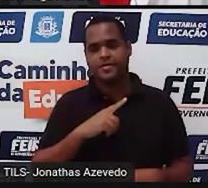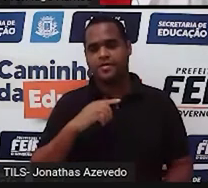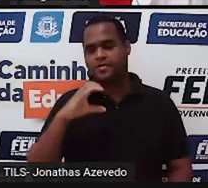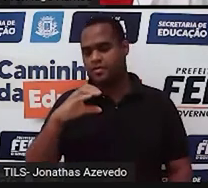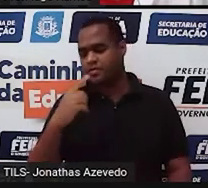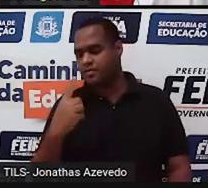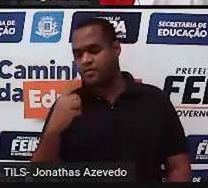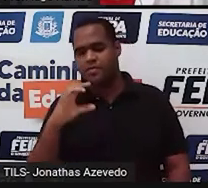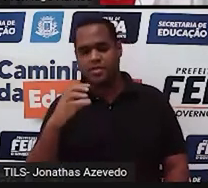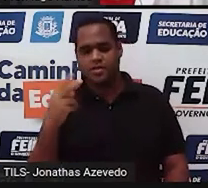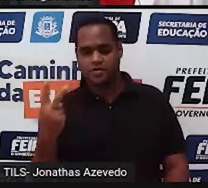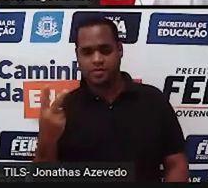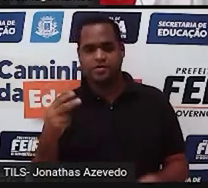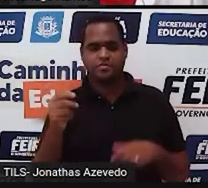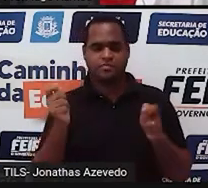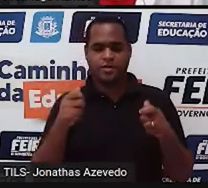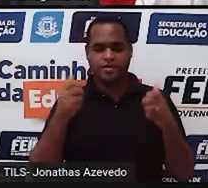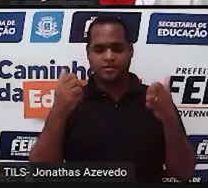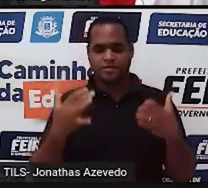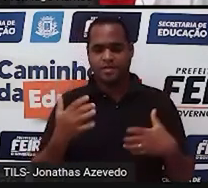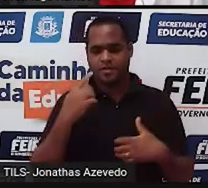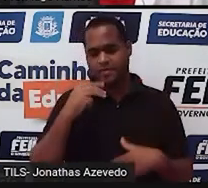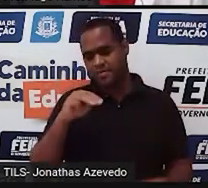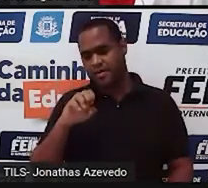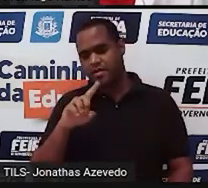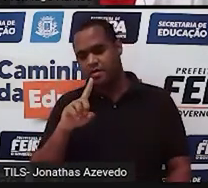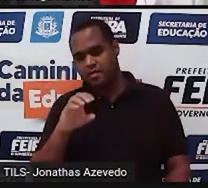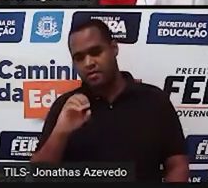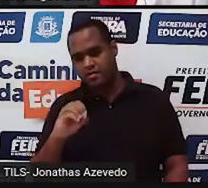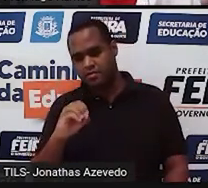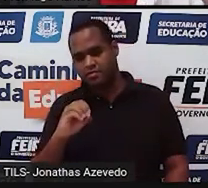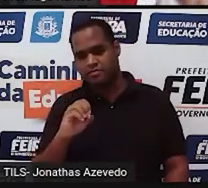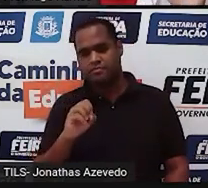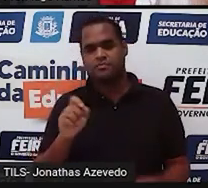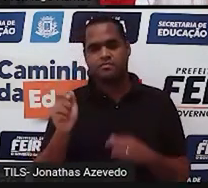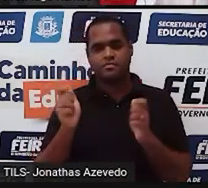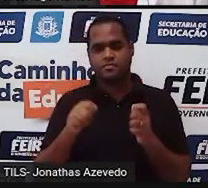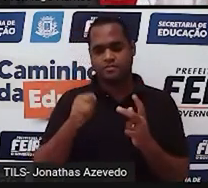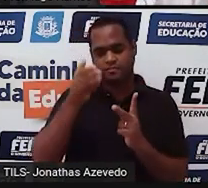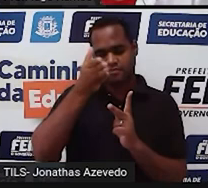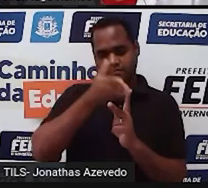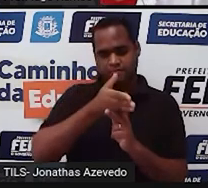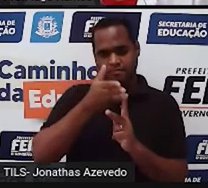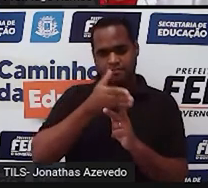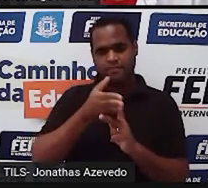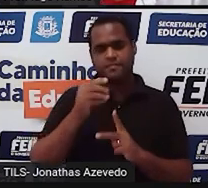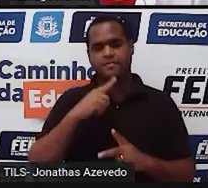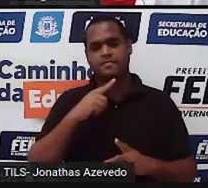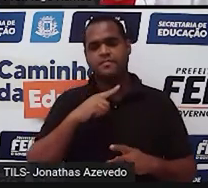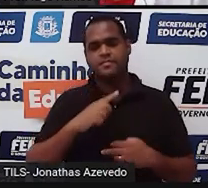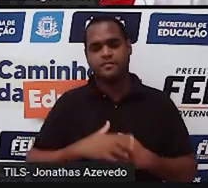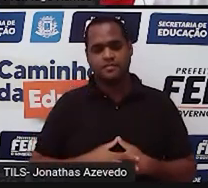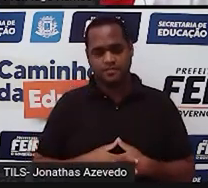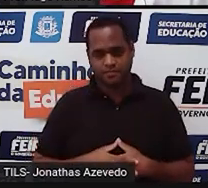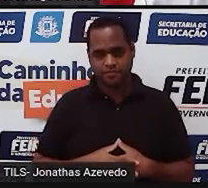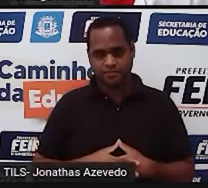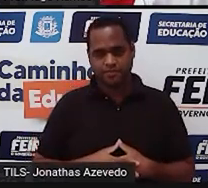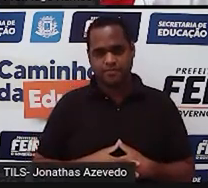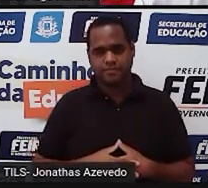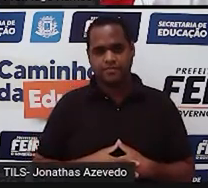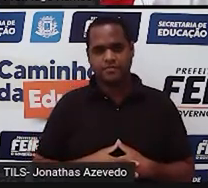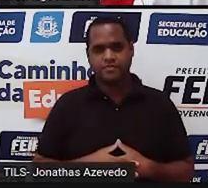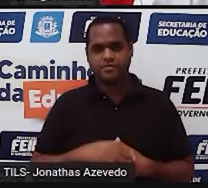vai descer um ac2 passou pelo ponto médio o ponto que divide o segmento tem duas metades né do ponto M